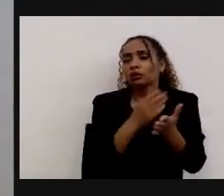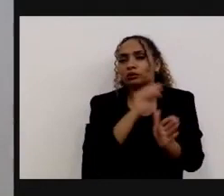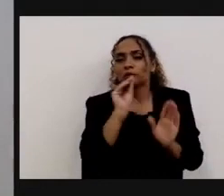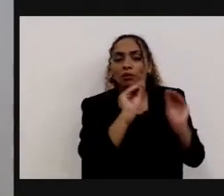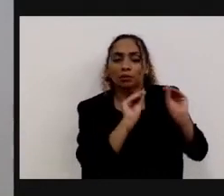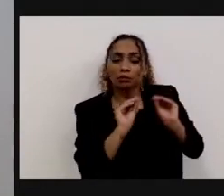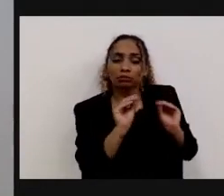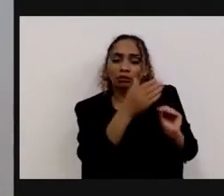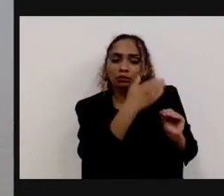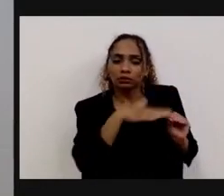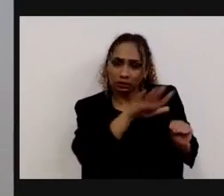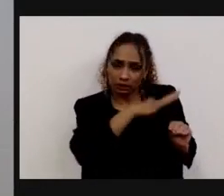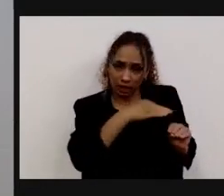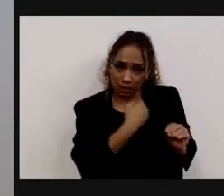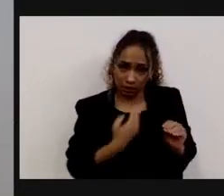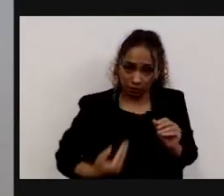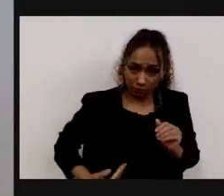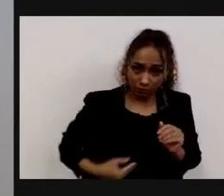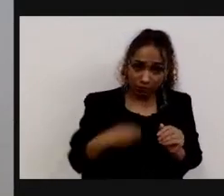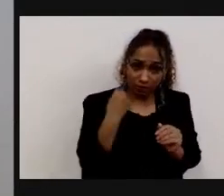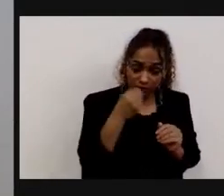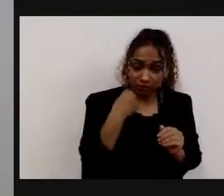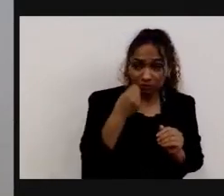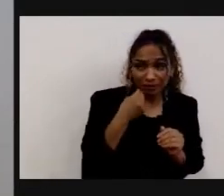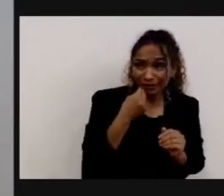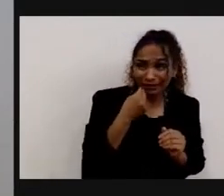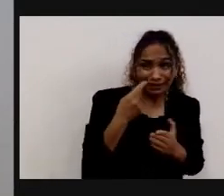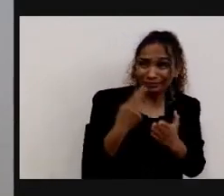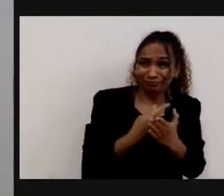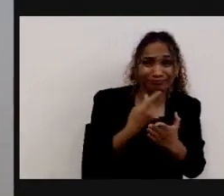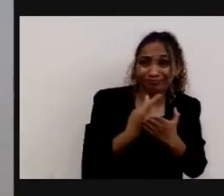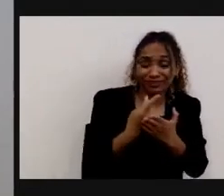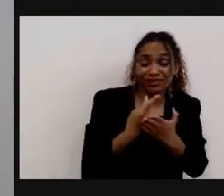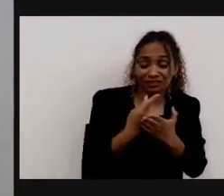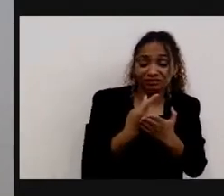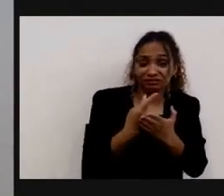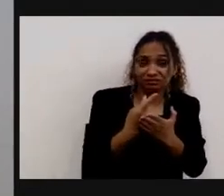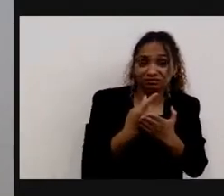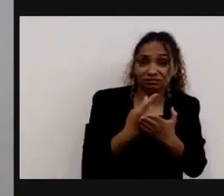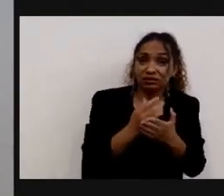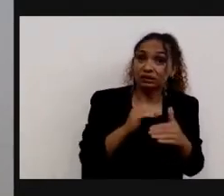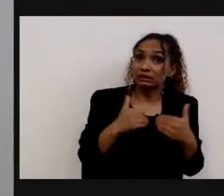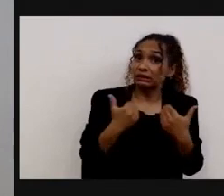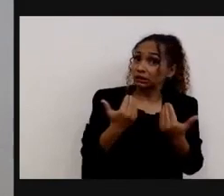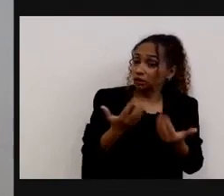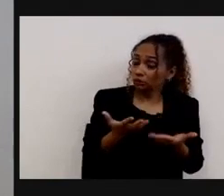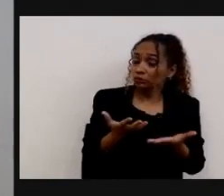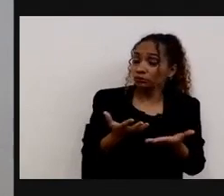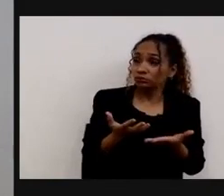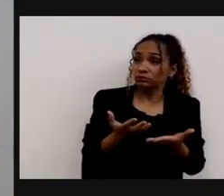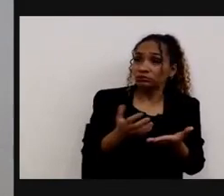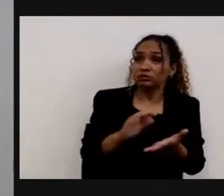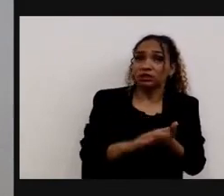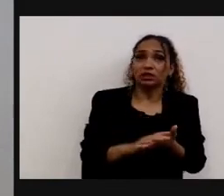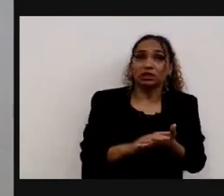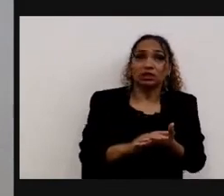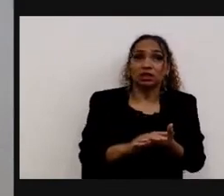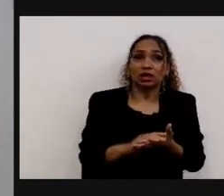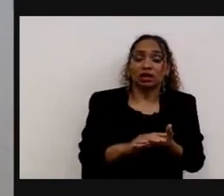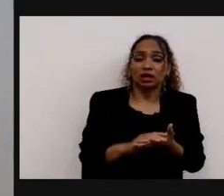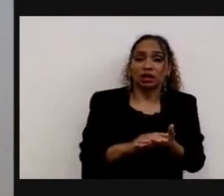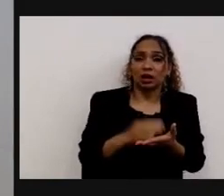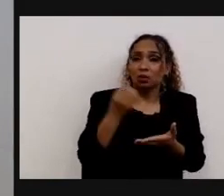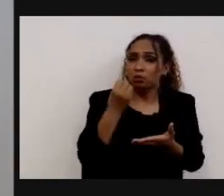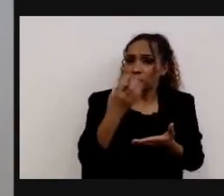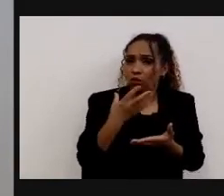área pública dizendo Olha na minha experiência desse jeito não deu certo então o quanto esse valor do